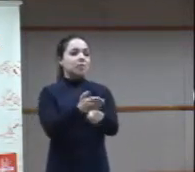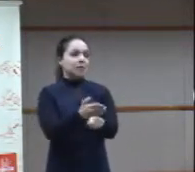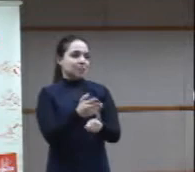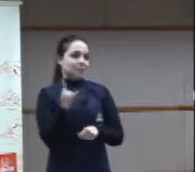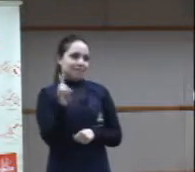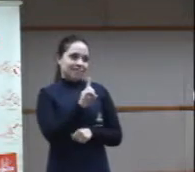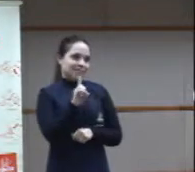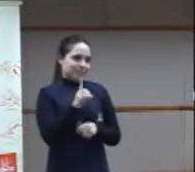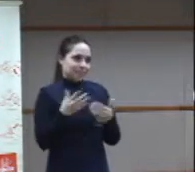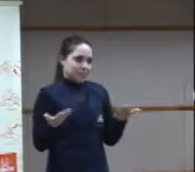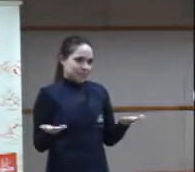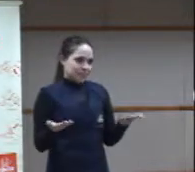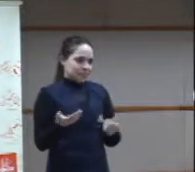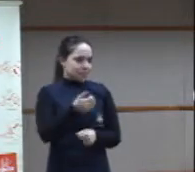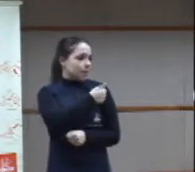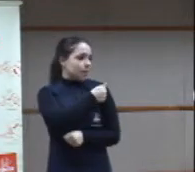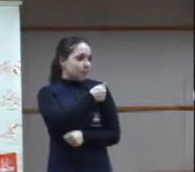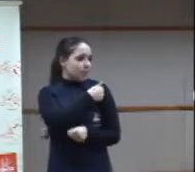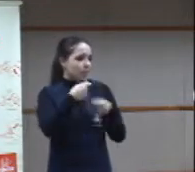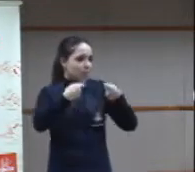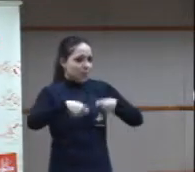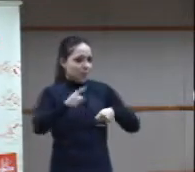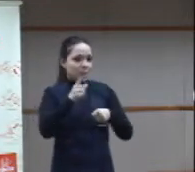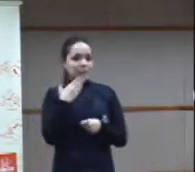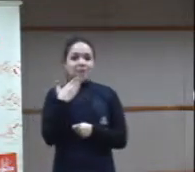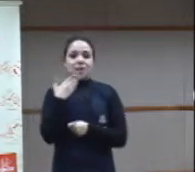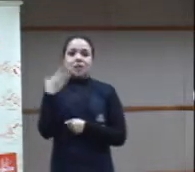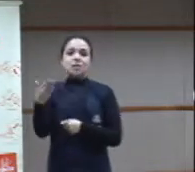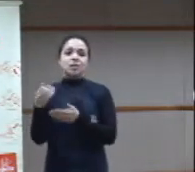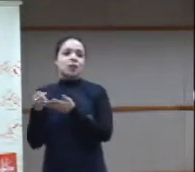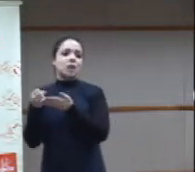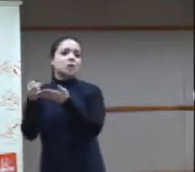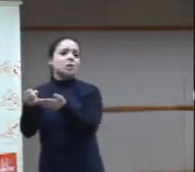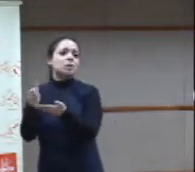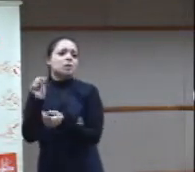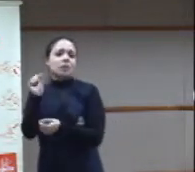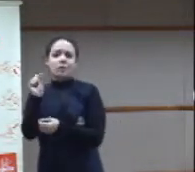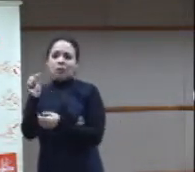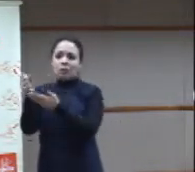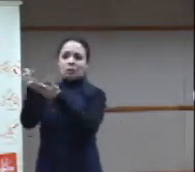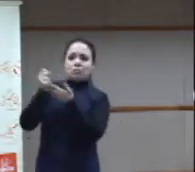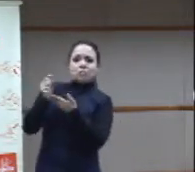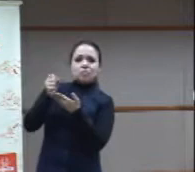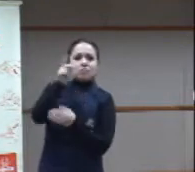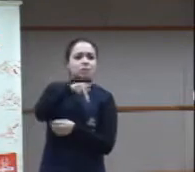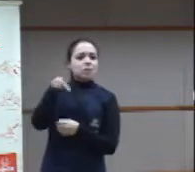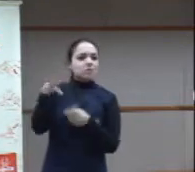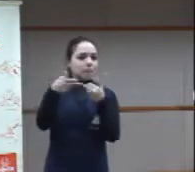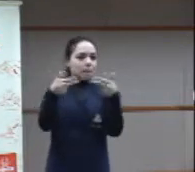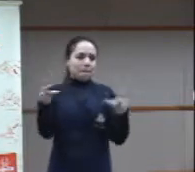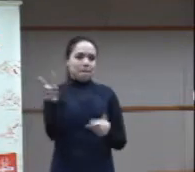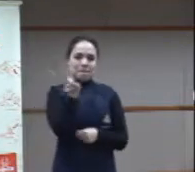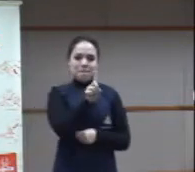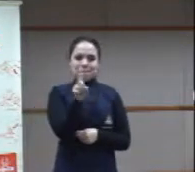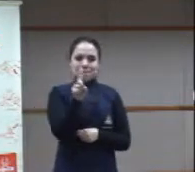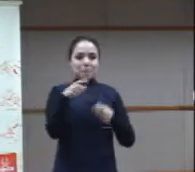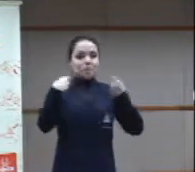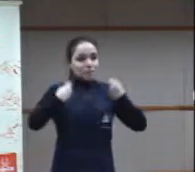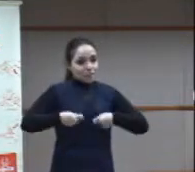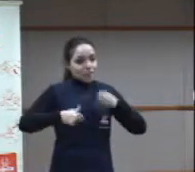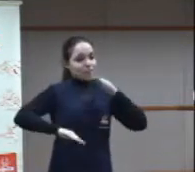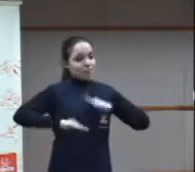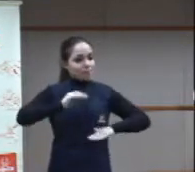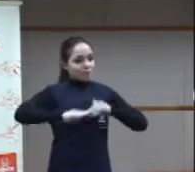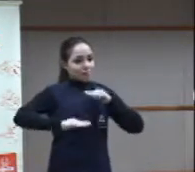se virar. O aluno não tem que ir pedir favor para professores. Esses procedimentos devem estar